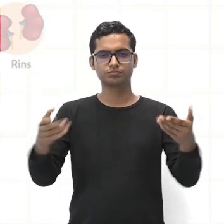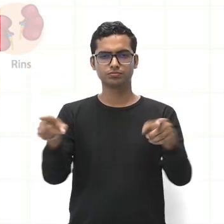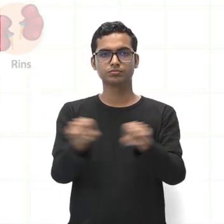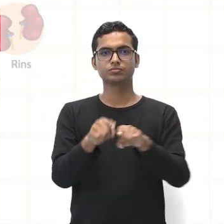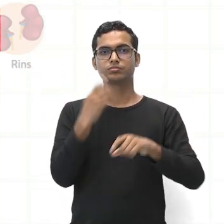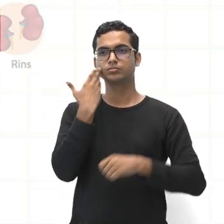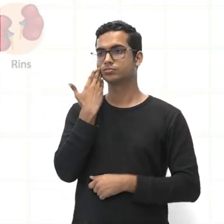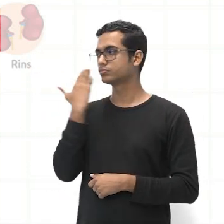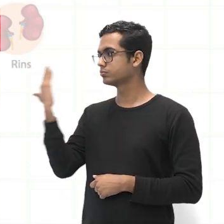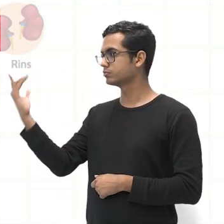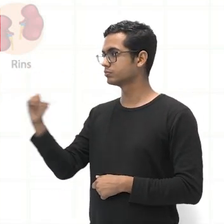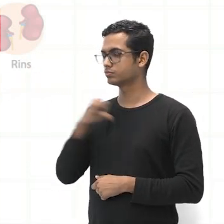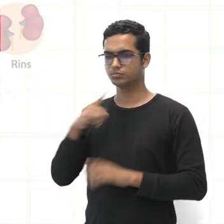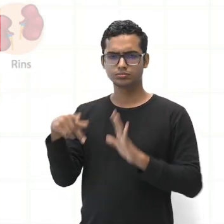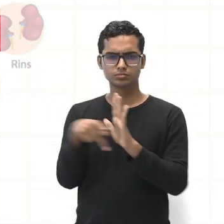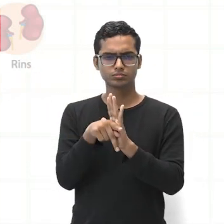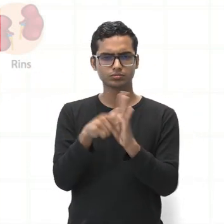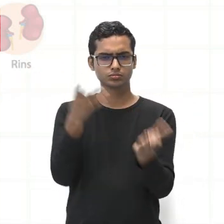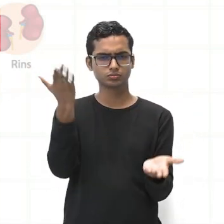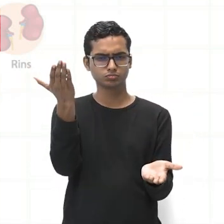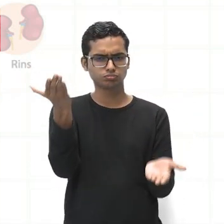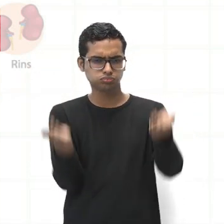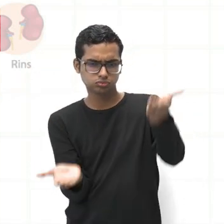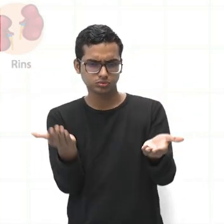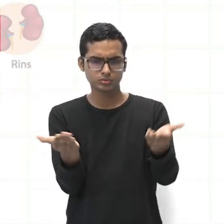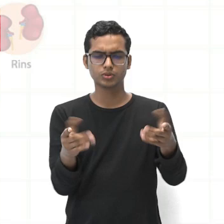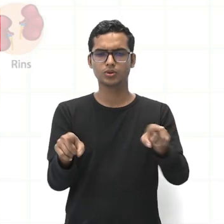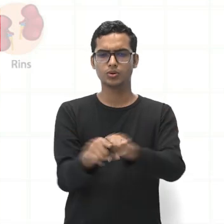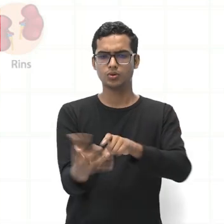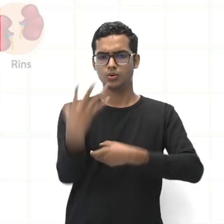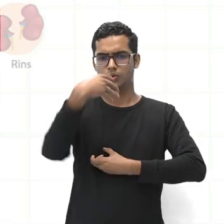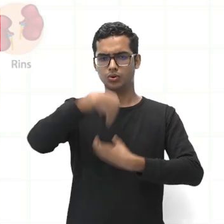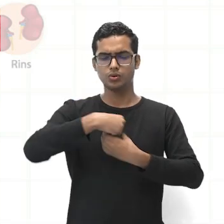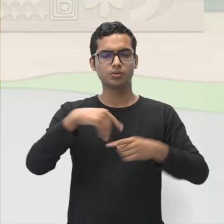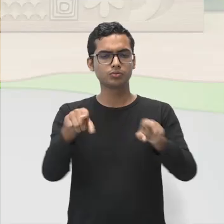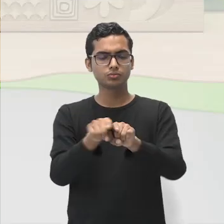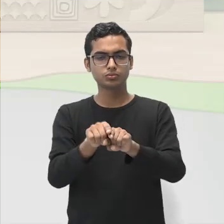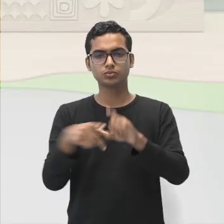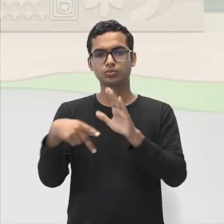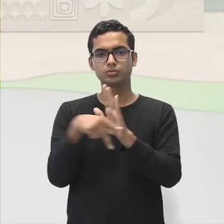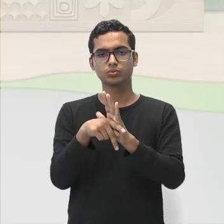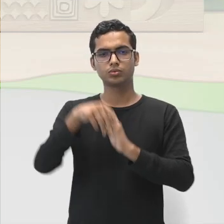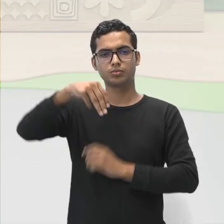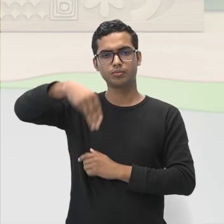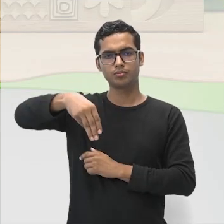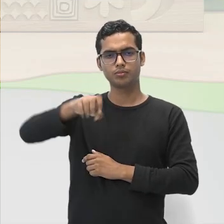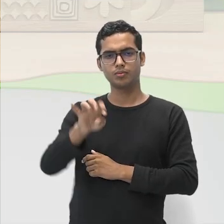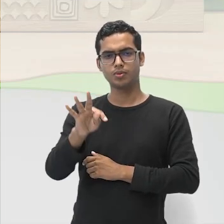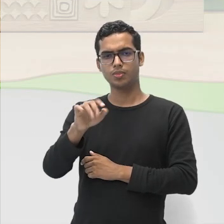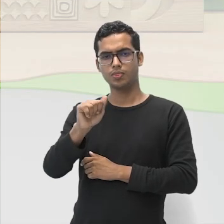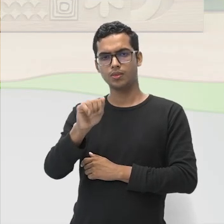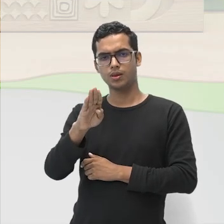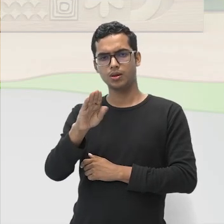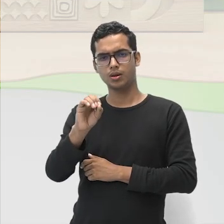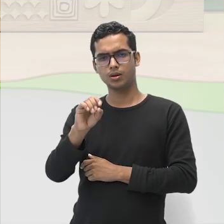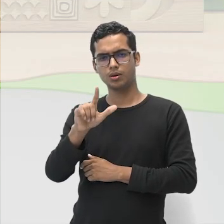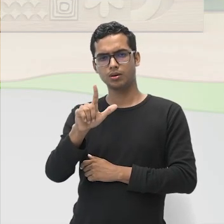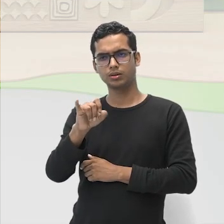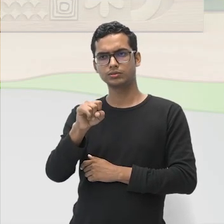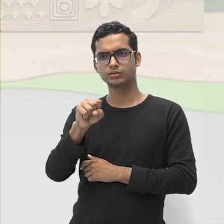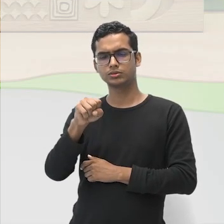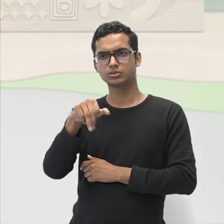um equilíbrio interno e o metabolismo. E o que é